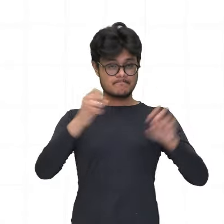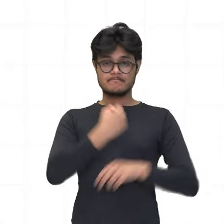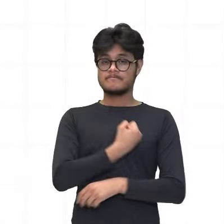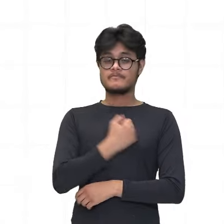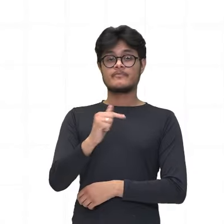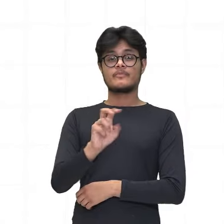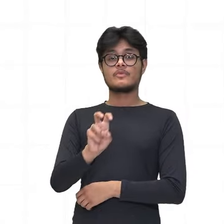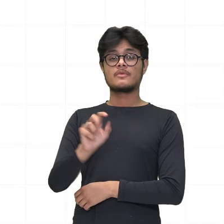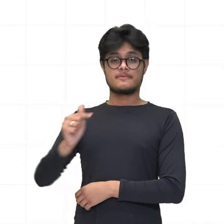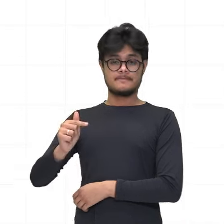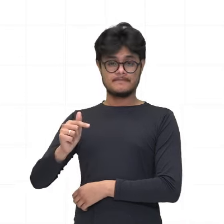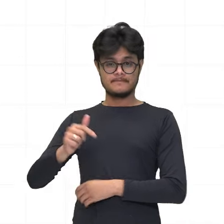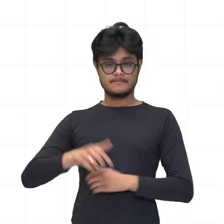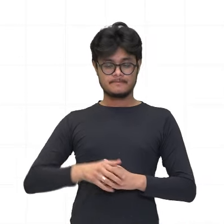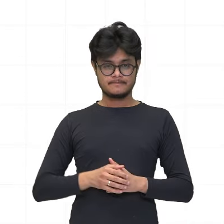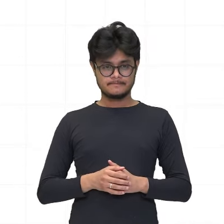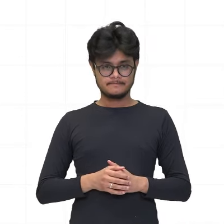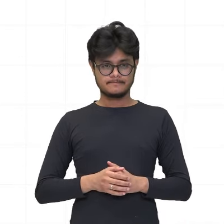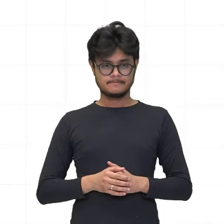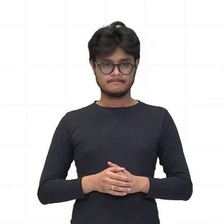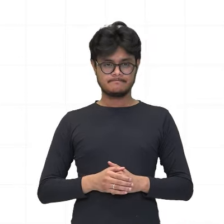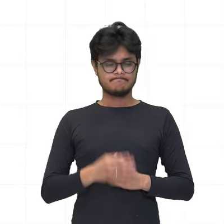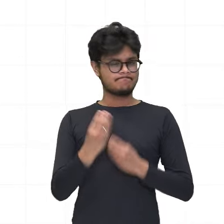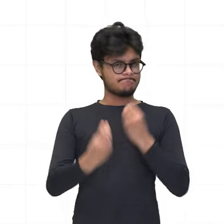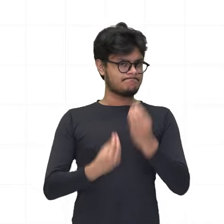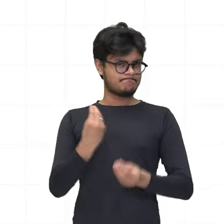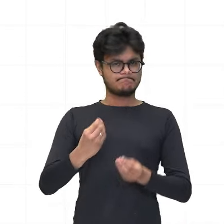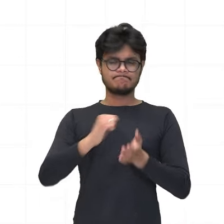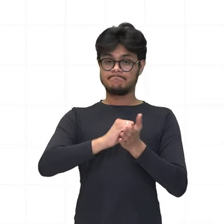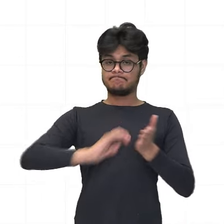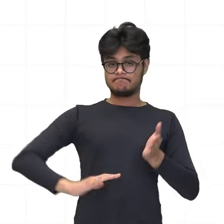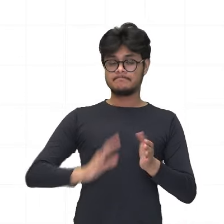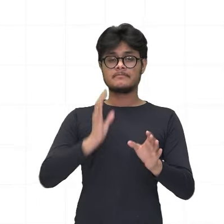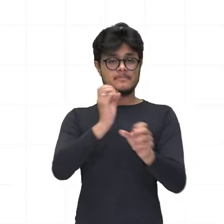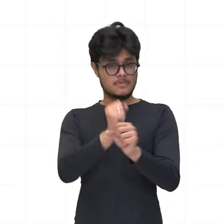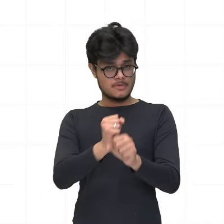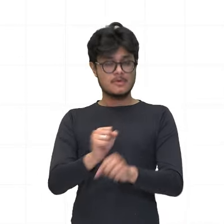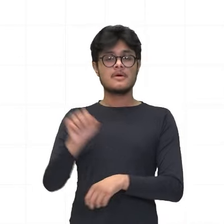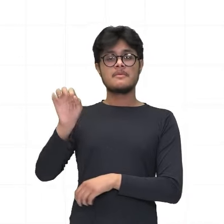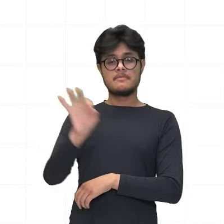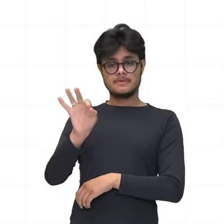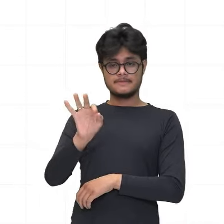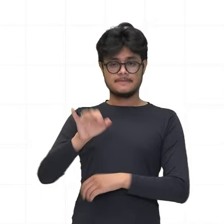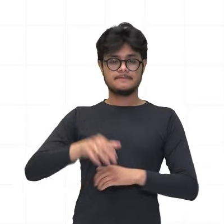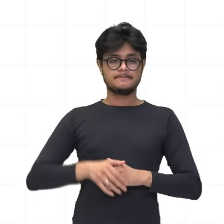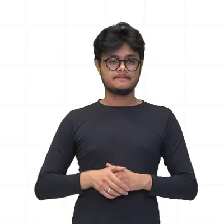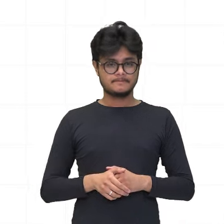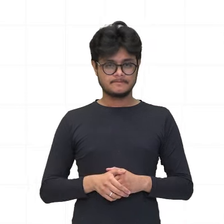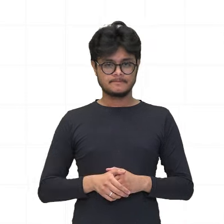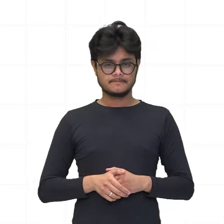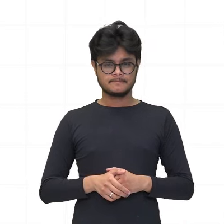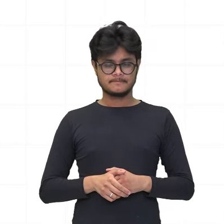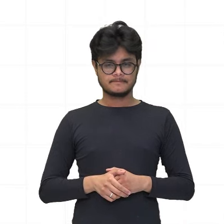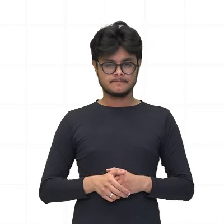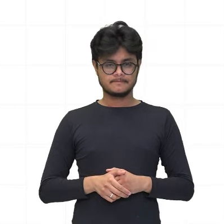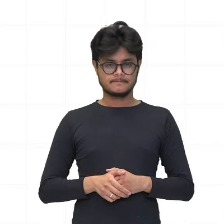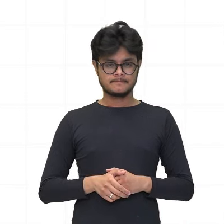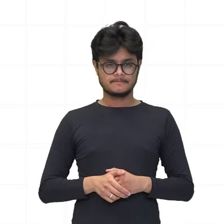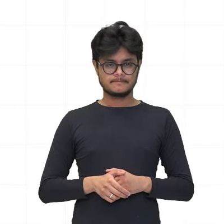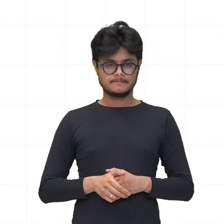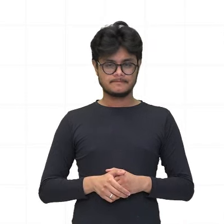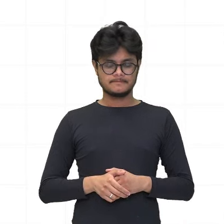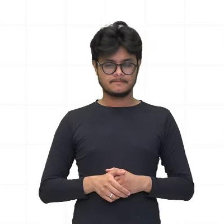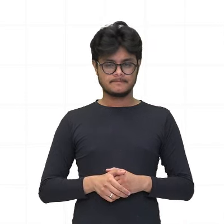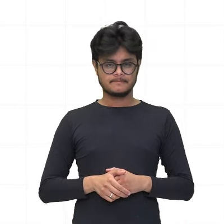número 57, o objeto de conhecimento, porcentagens. Problemas que envolvam o